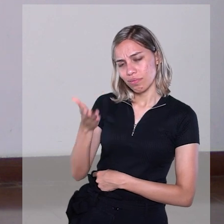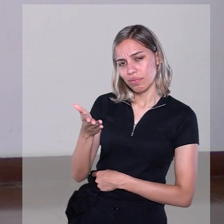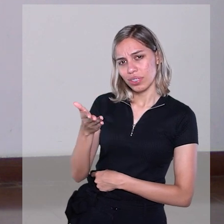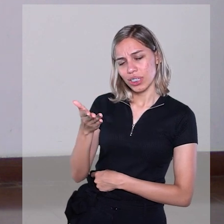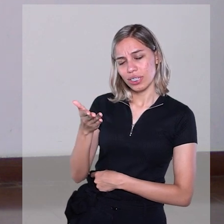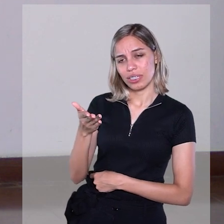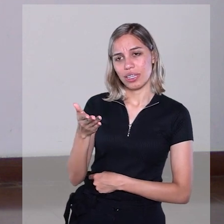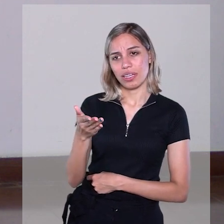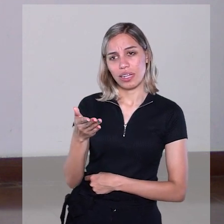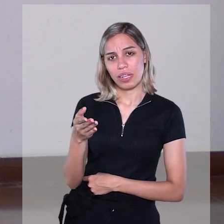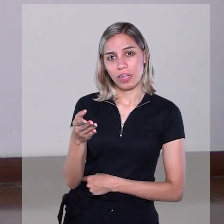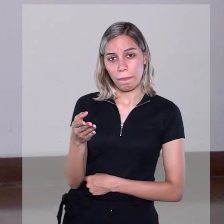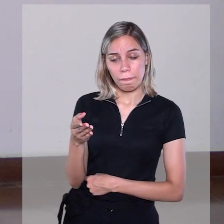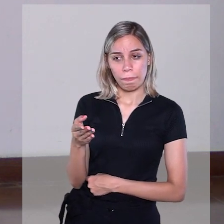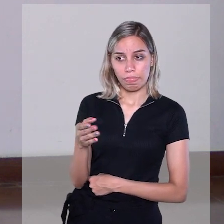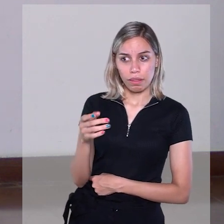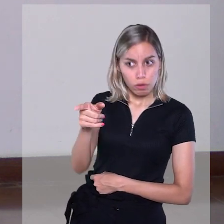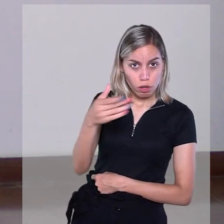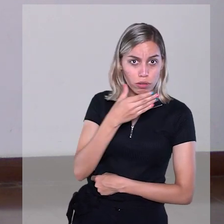com essa